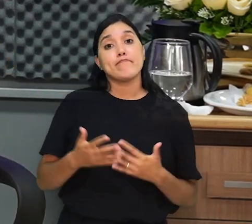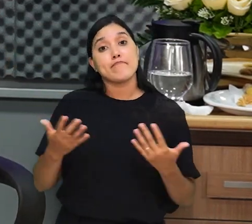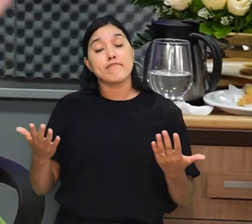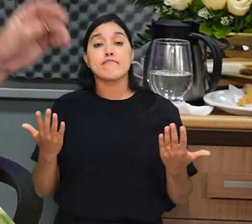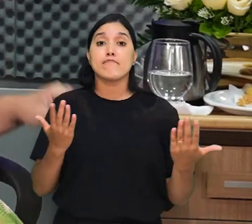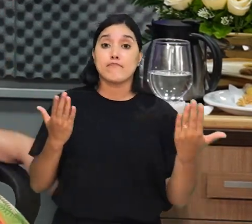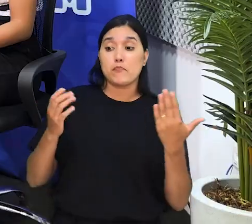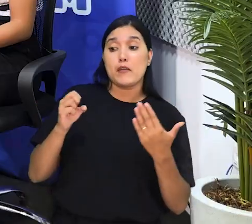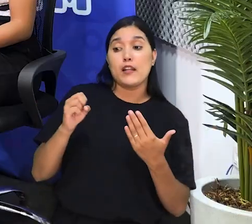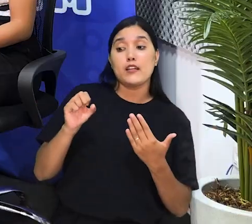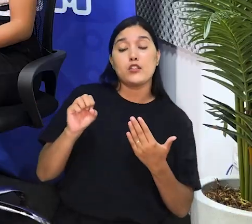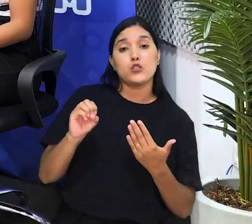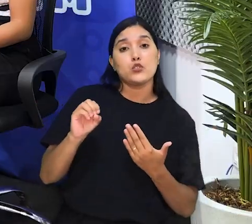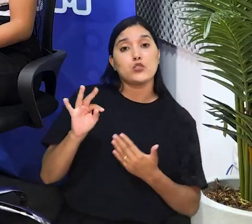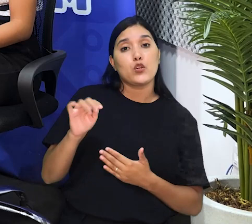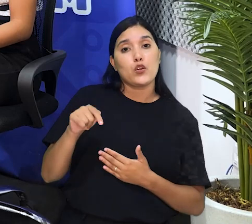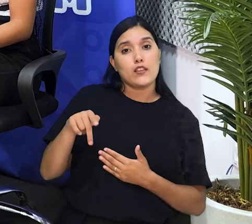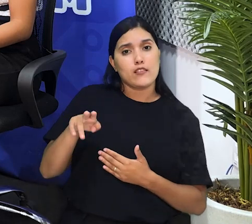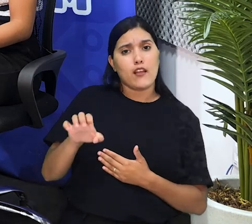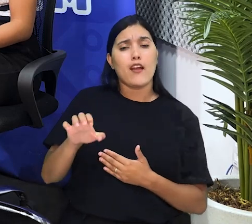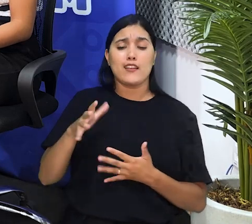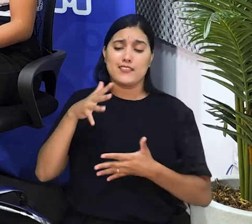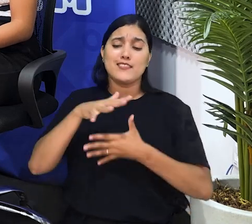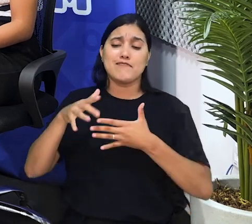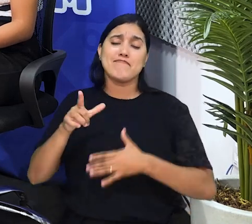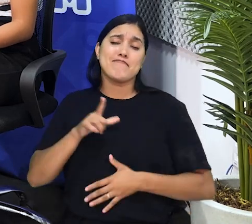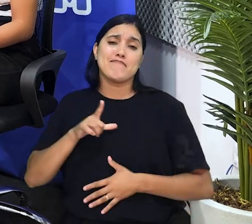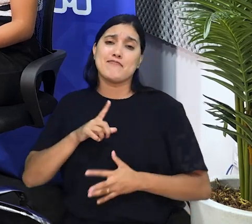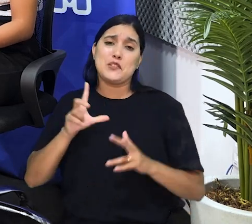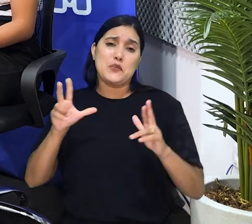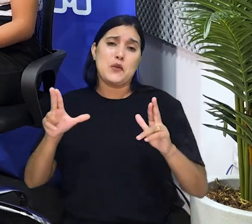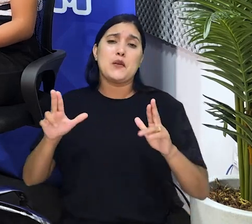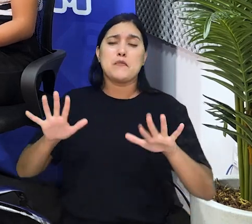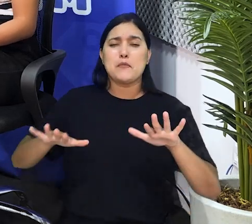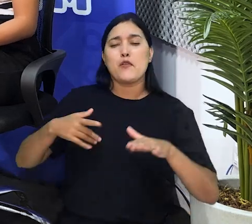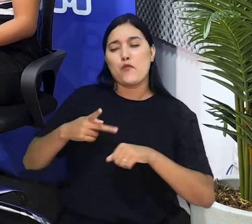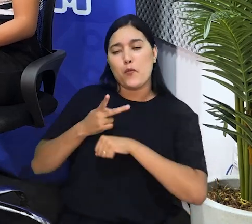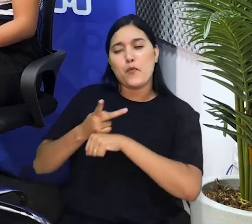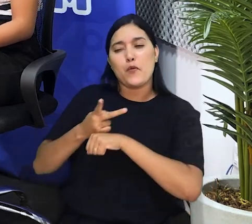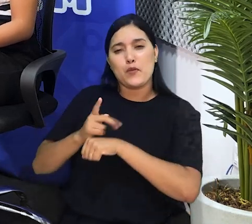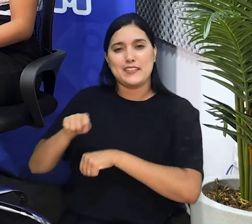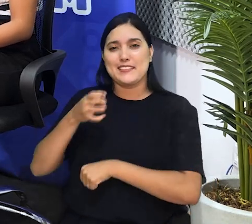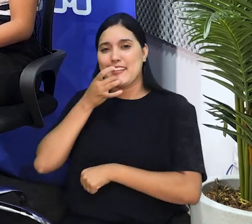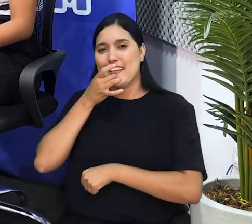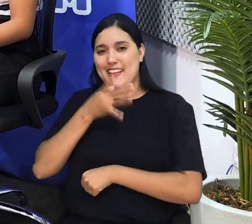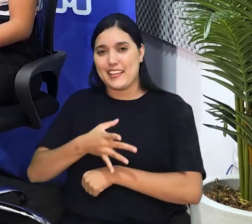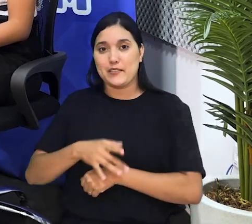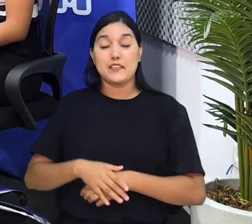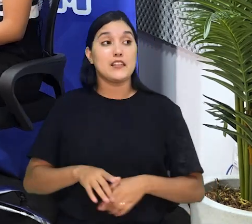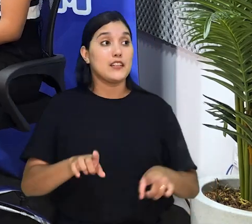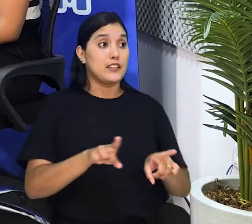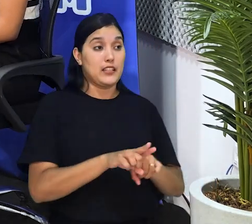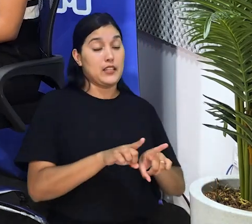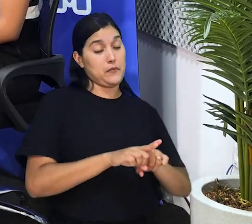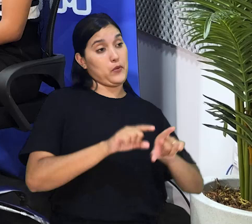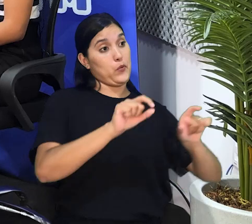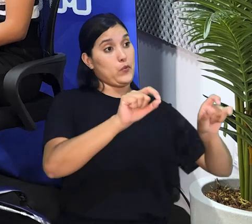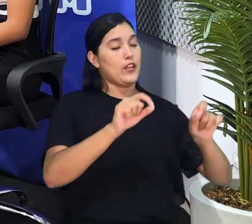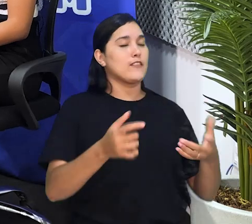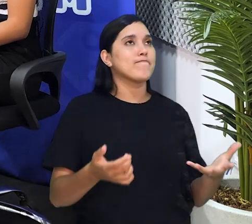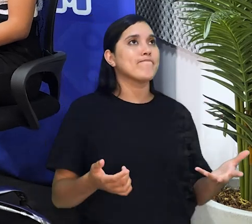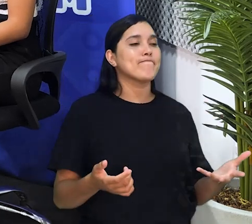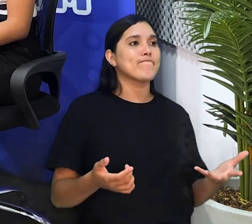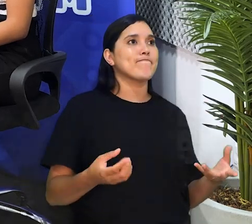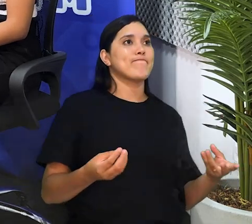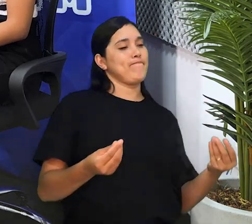falou, o sotaque. Então a Libras também não deixa de mas eu vou procurar égua. E nos acalenta